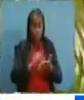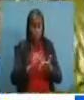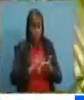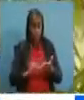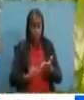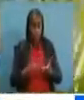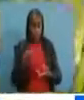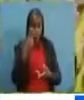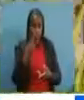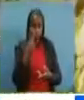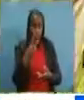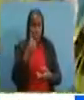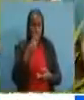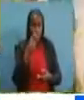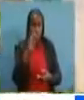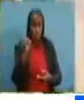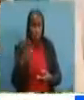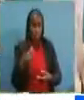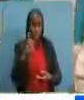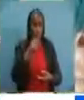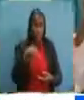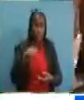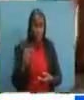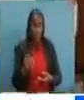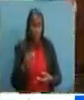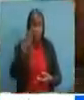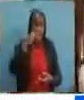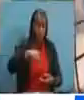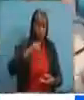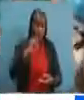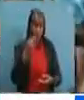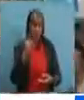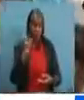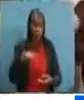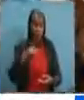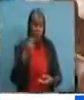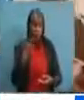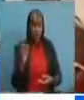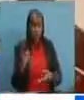feitura de dois bustos de Bana e Manel de Novas para a cidade do Mindelo.